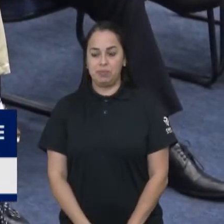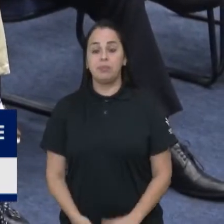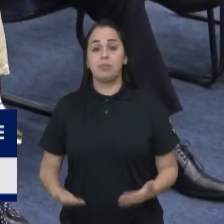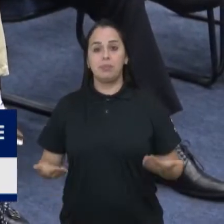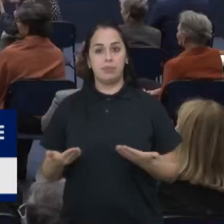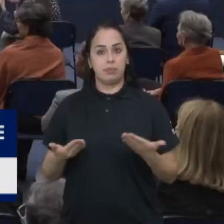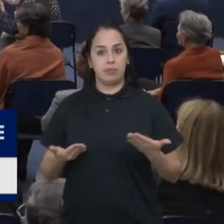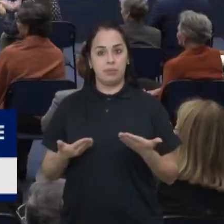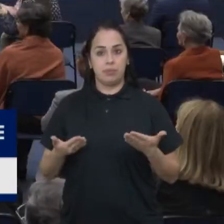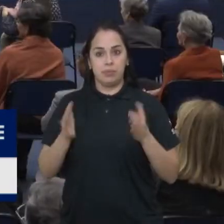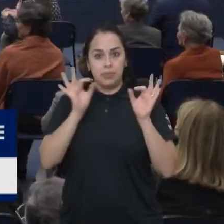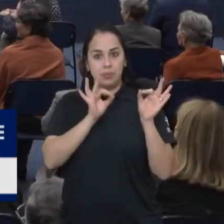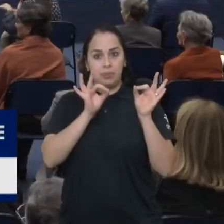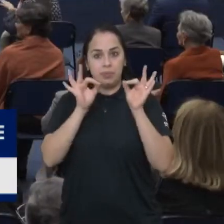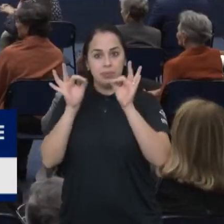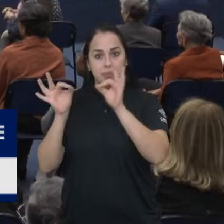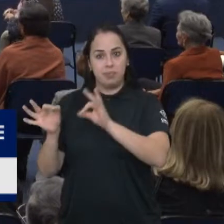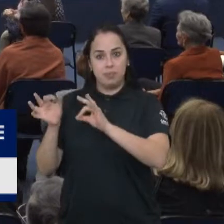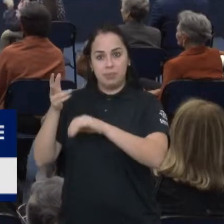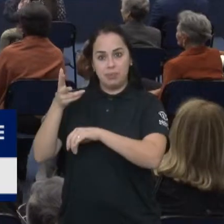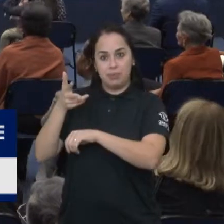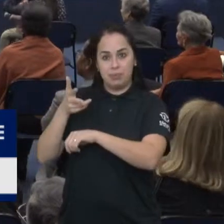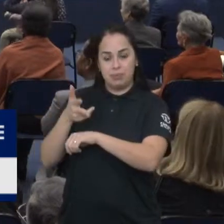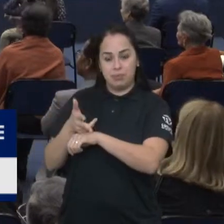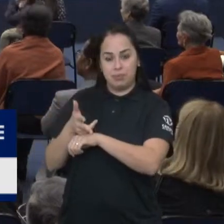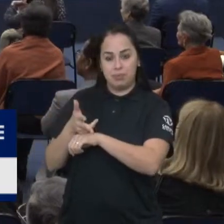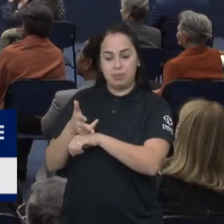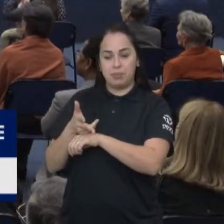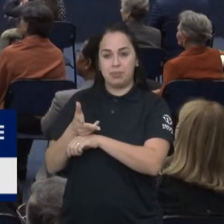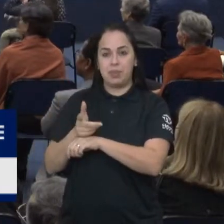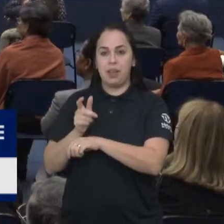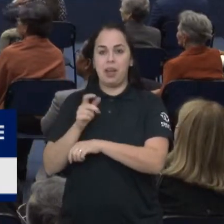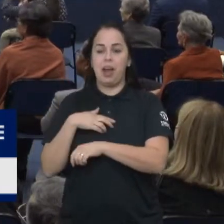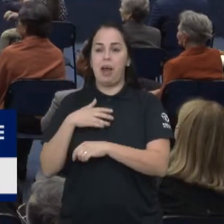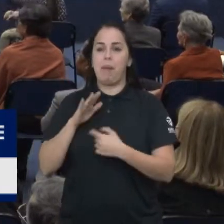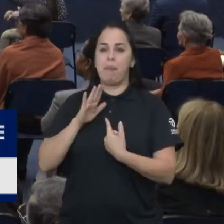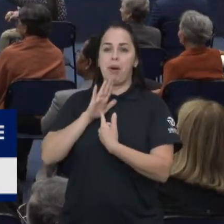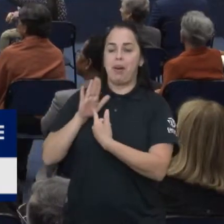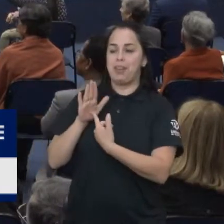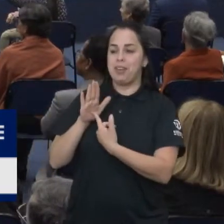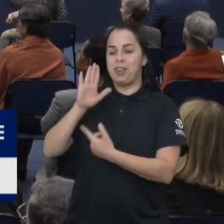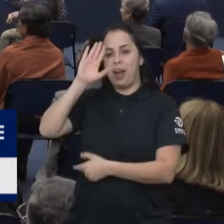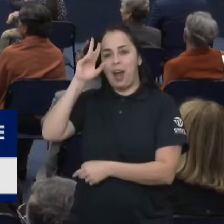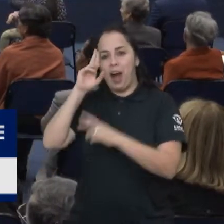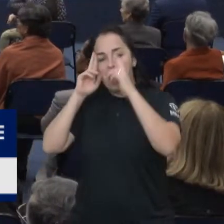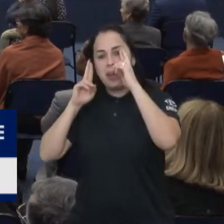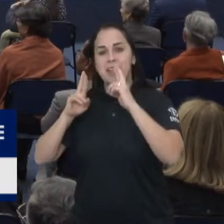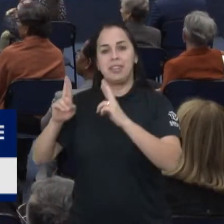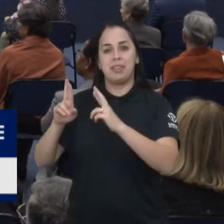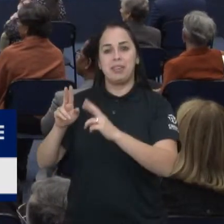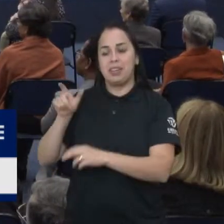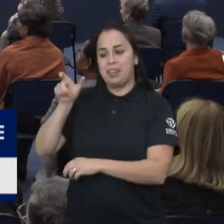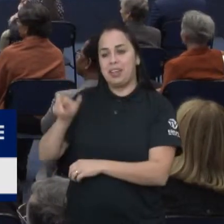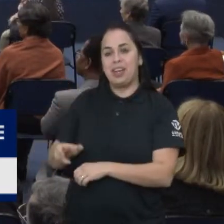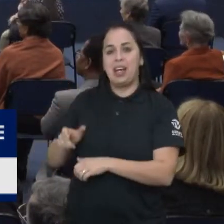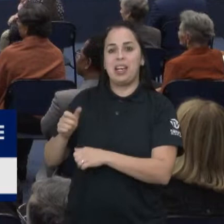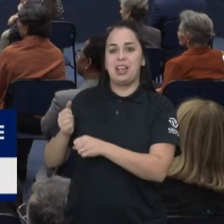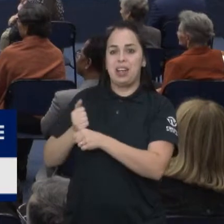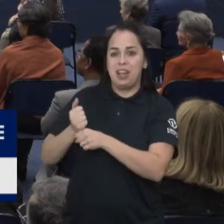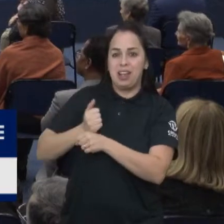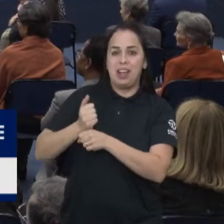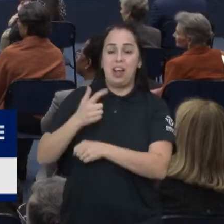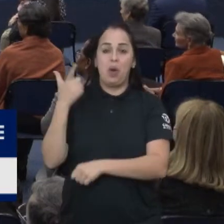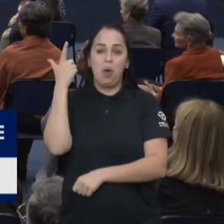Agora assistiremos a um vídeo. São manifestações de respeito e consideração a quem ao longo dos anos cultivou amigos